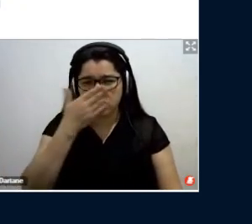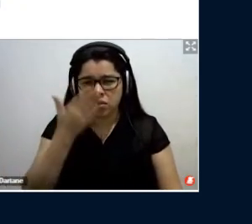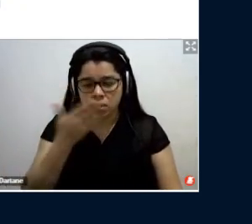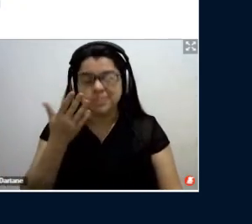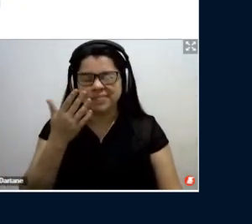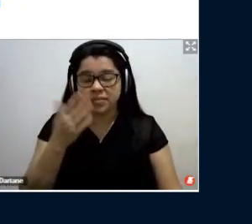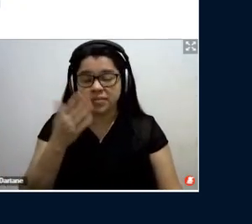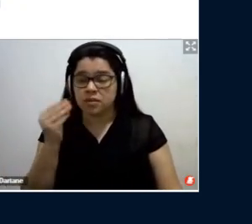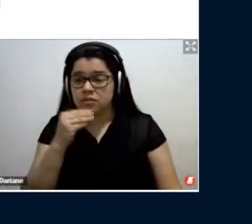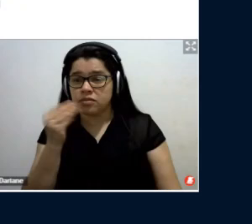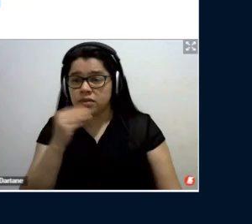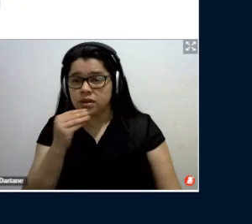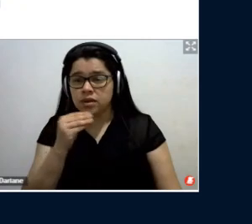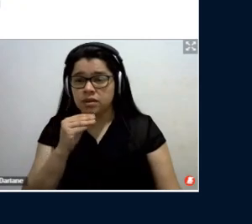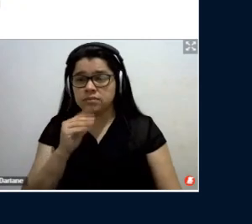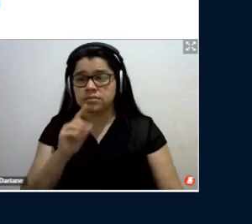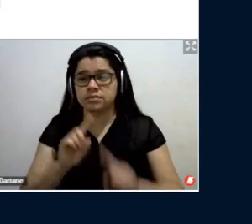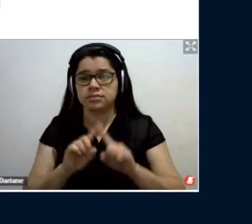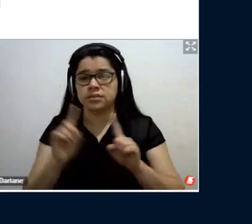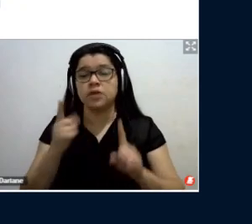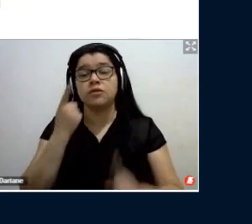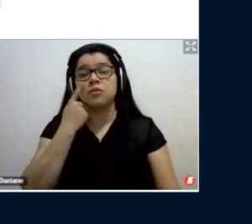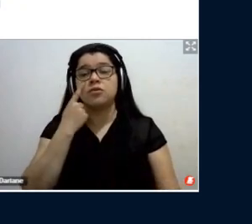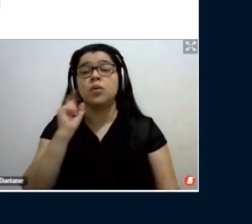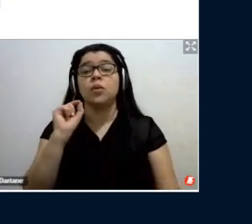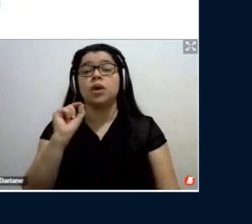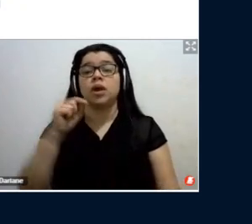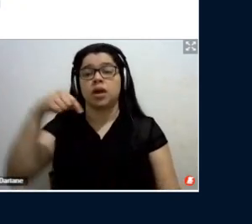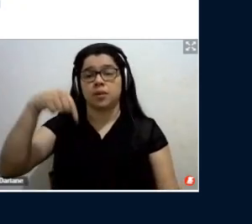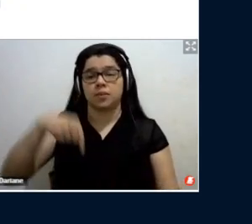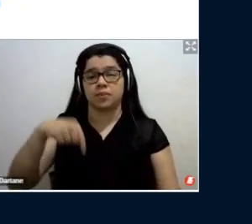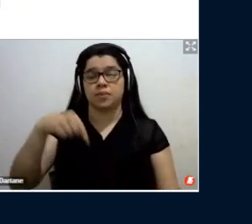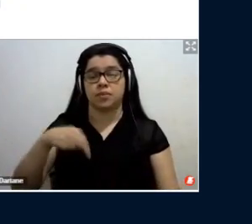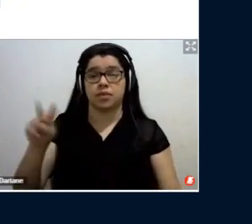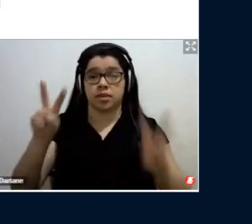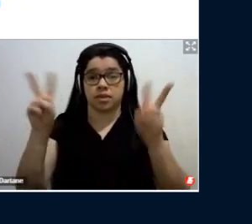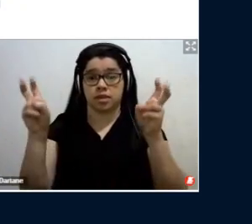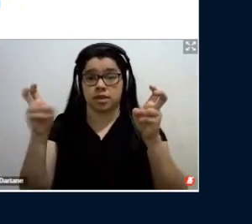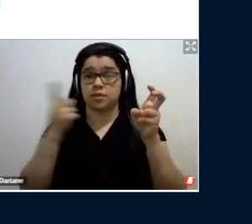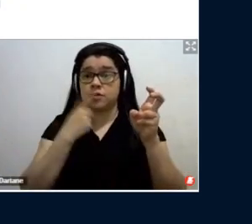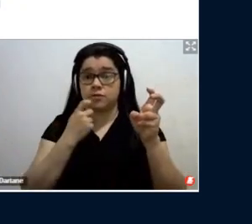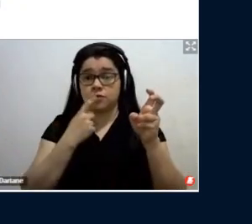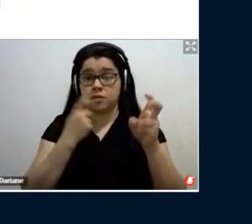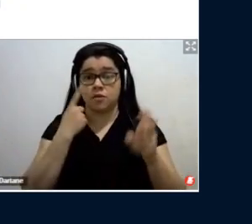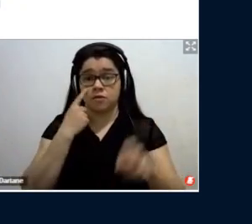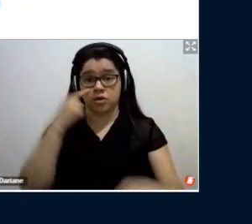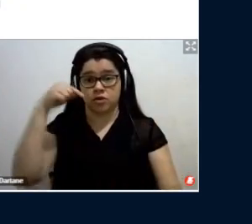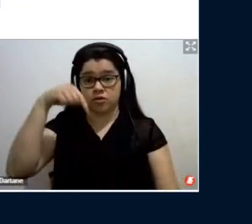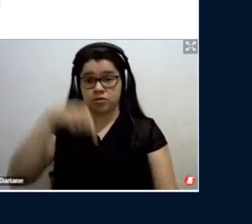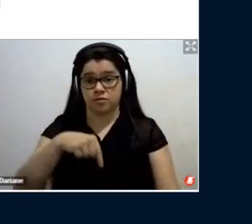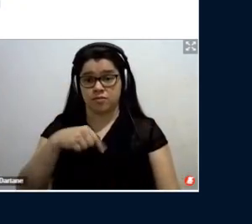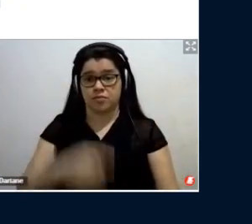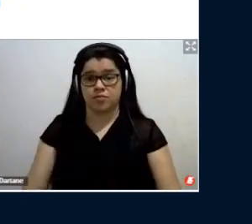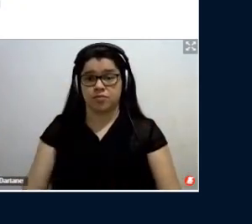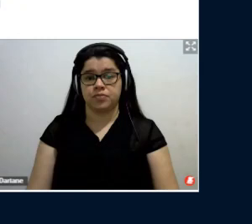Ok. Vamos para o predicado. Predicado começa com o verbo dar.